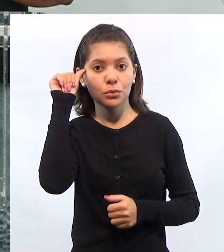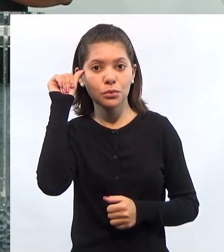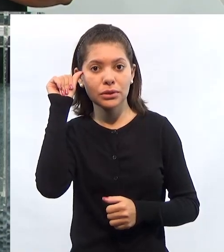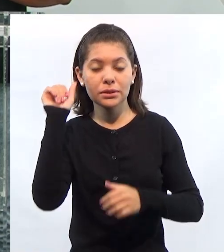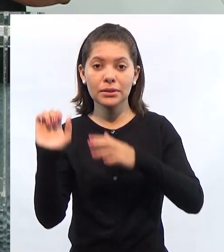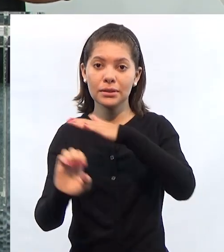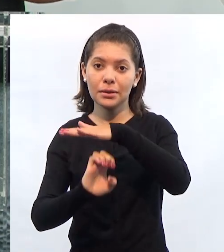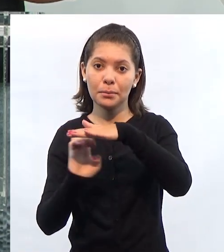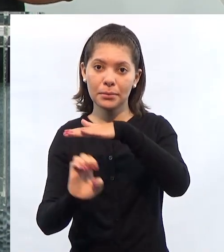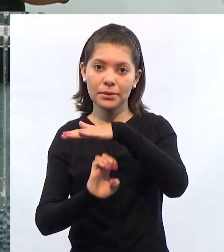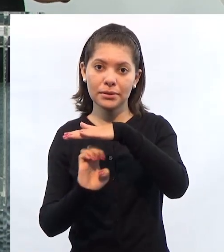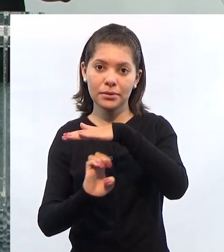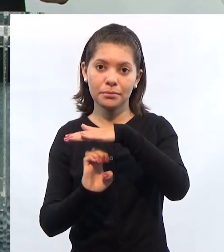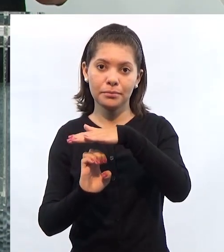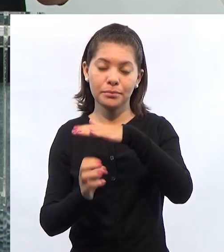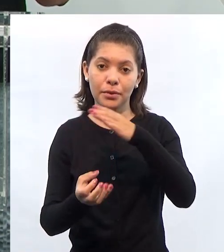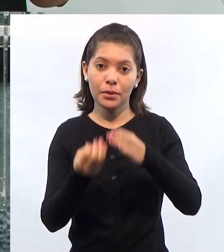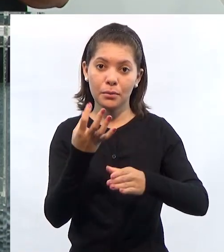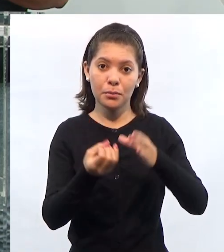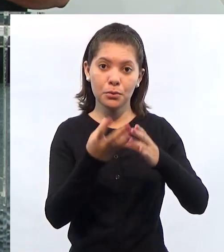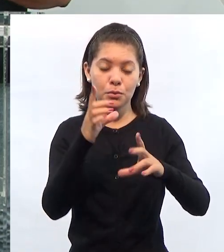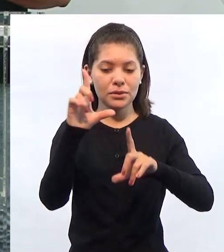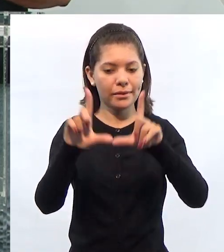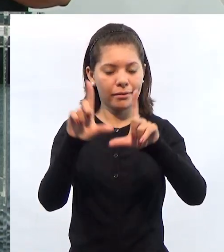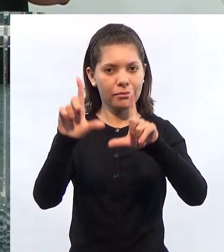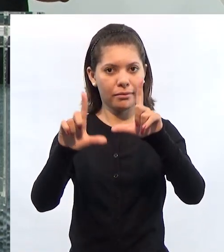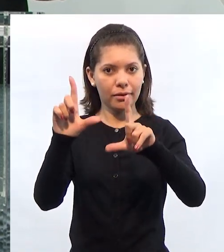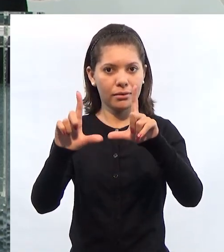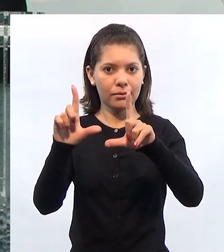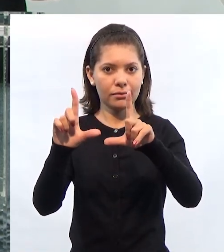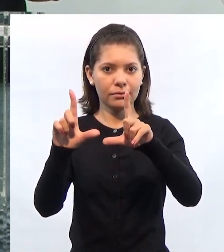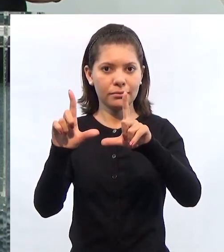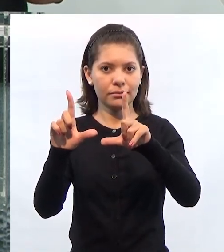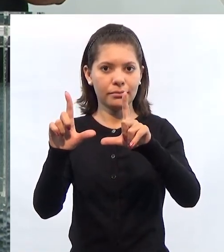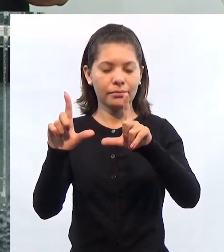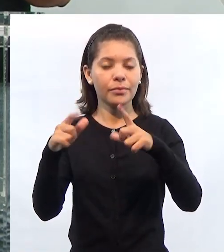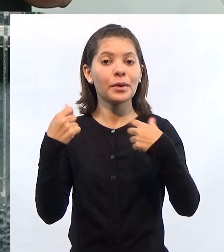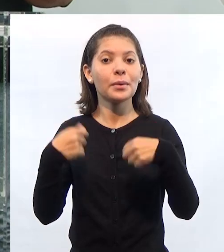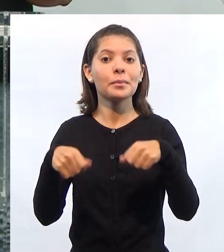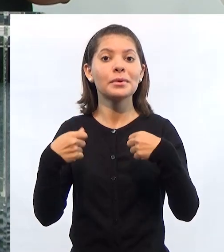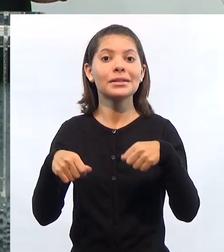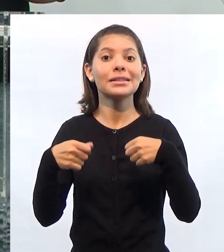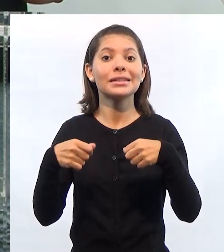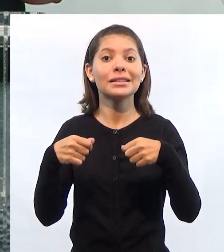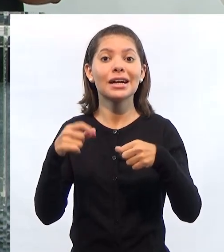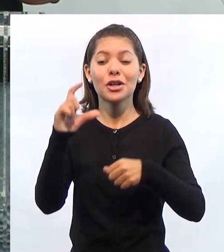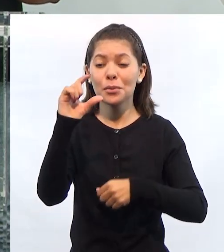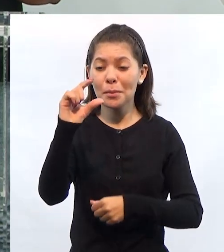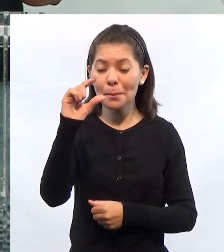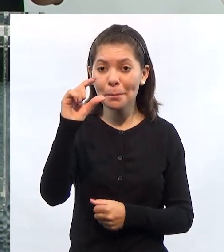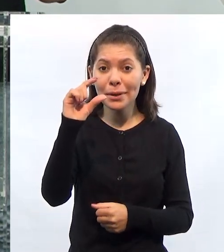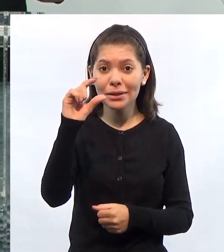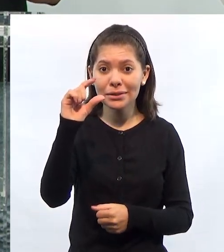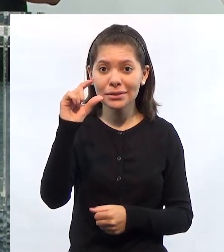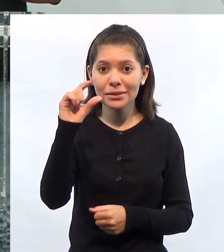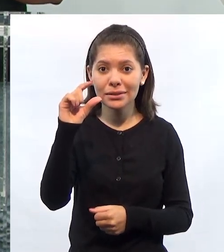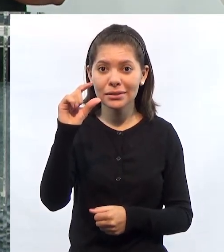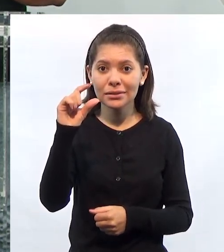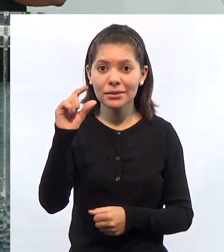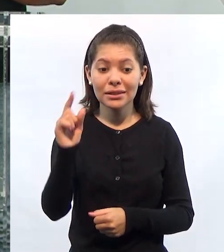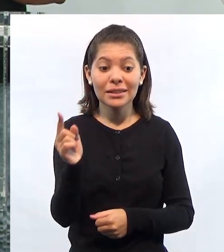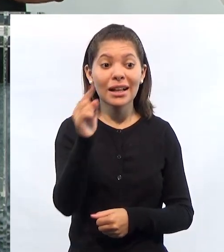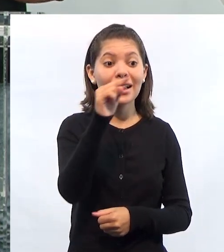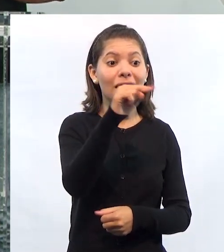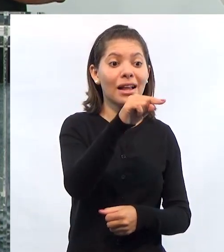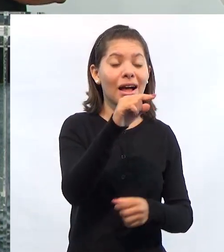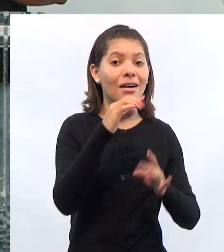Amazonas que produza televisores, e para esses televisores ainda precisa de uma peça, de alguns insumos